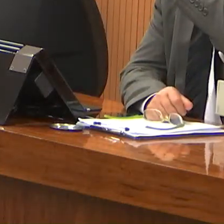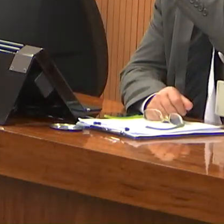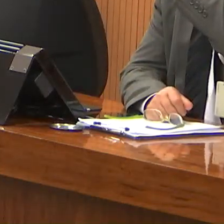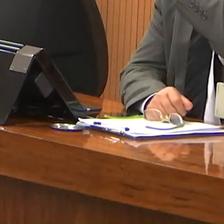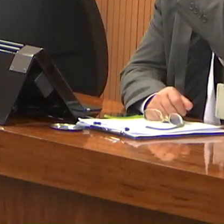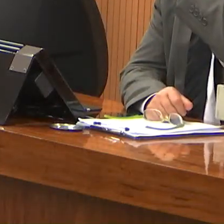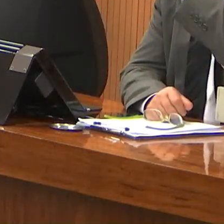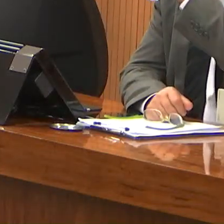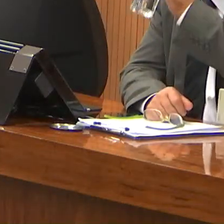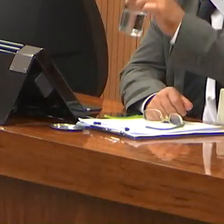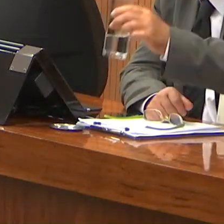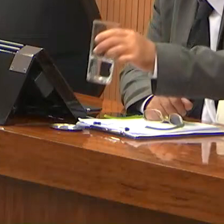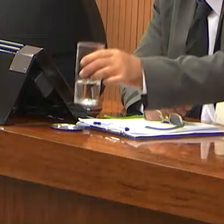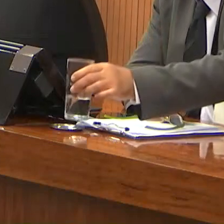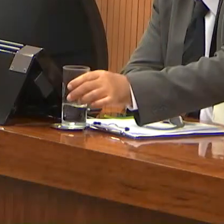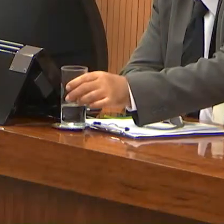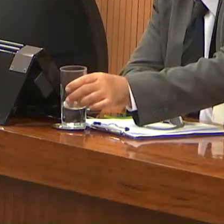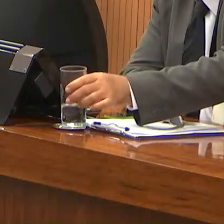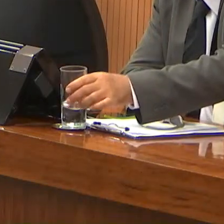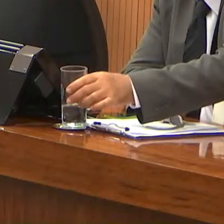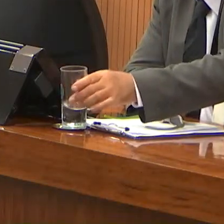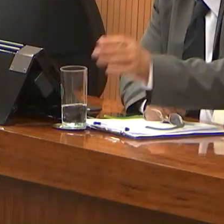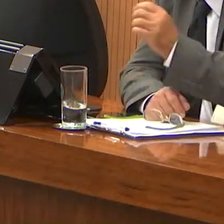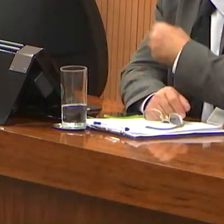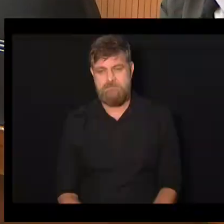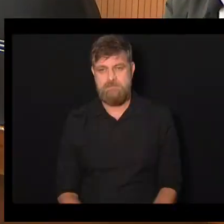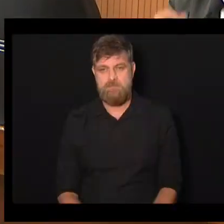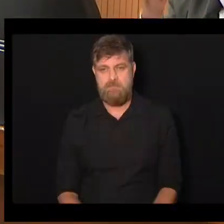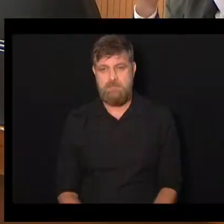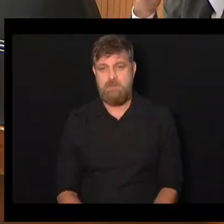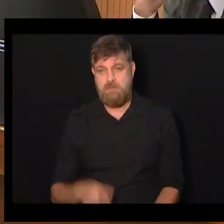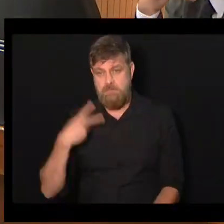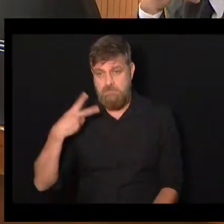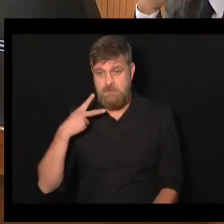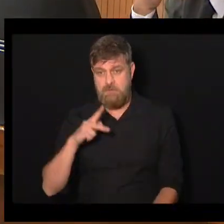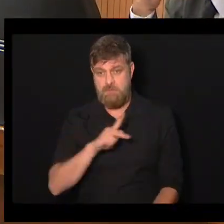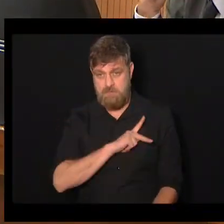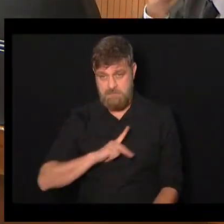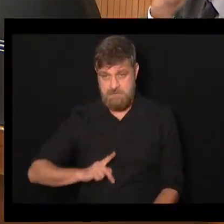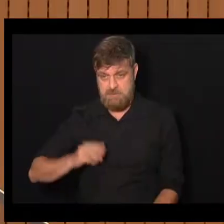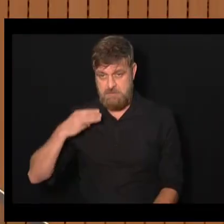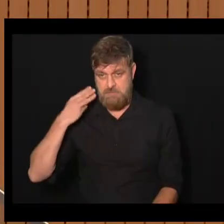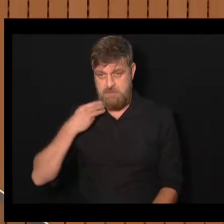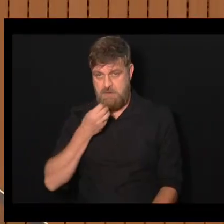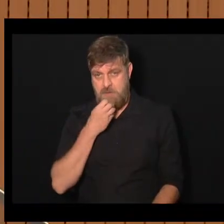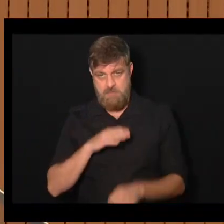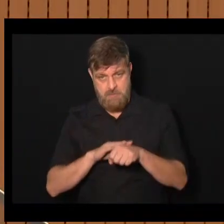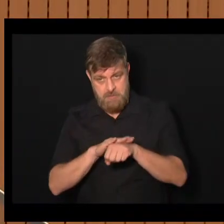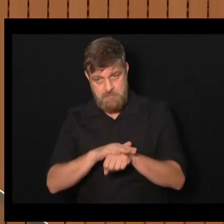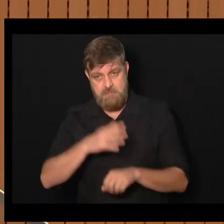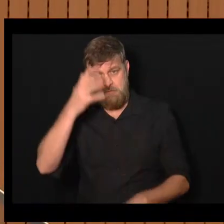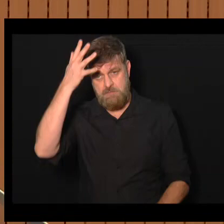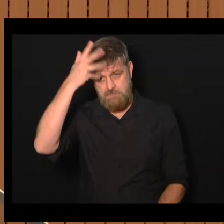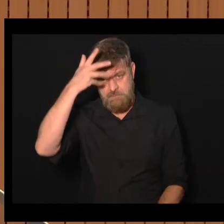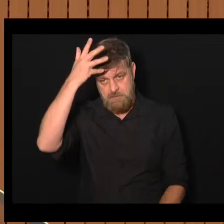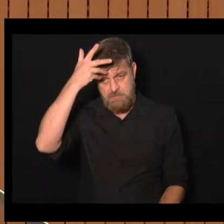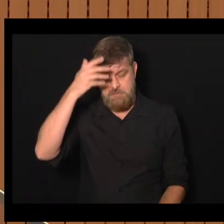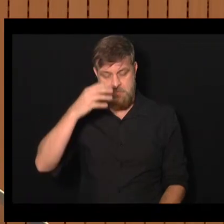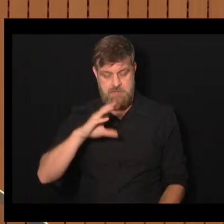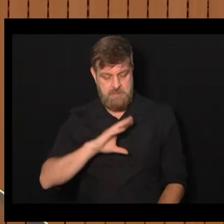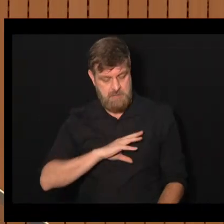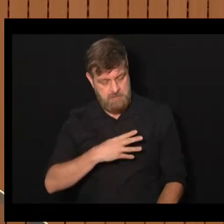Vereador Marcos Bernardelli, boa noite, presidente dessa casa. Vereador Rodrigo da Farmadic, vereador Campos